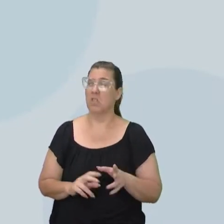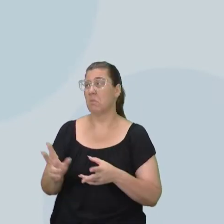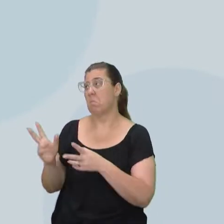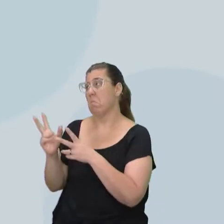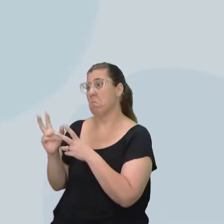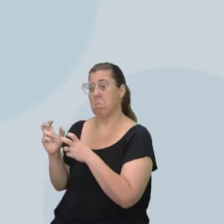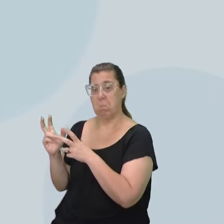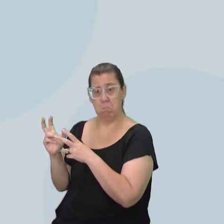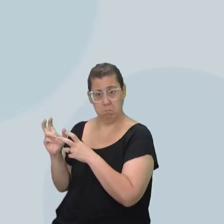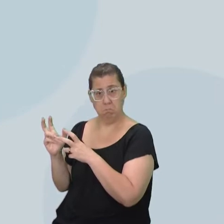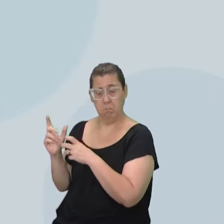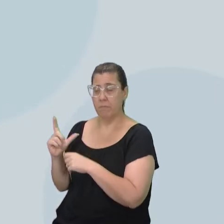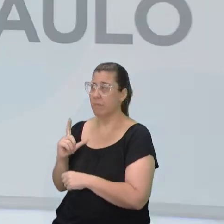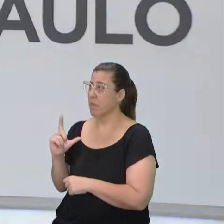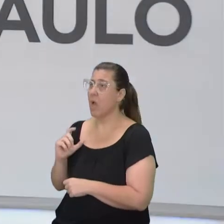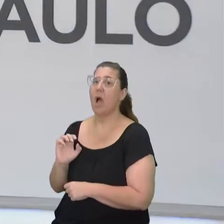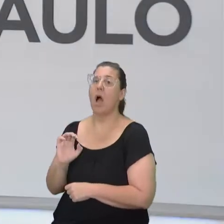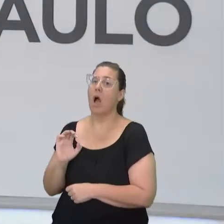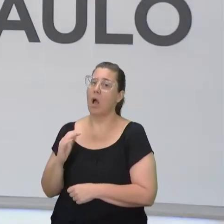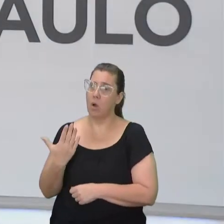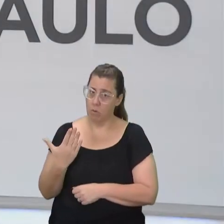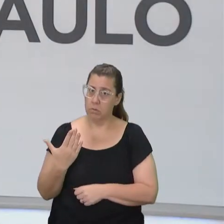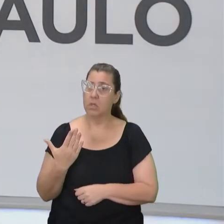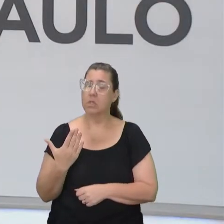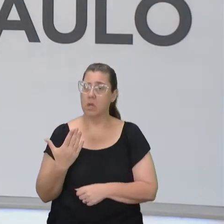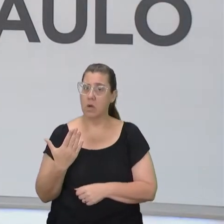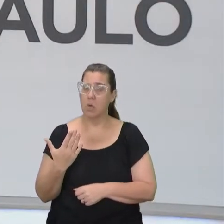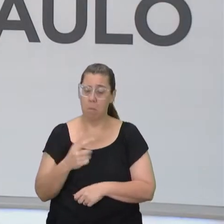perceber que algo aconteceu no Iraque,